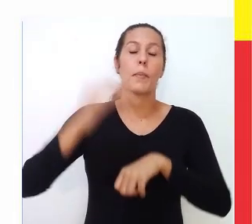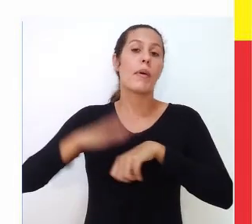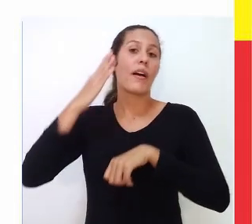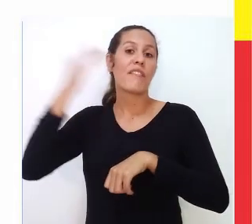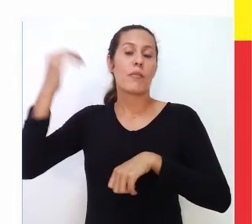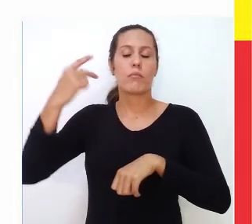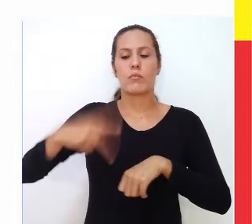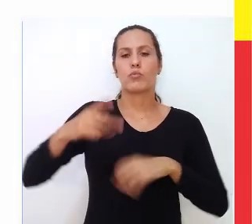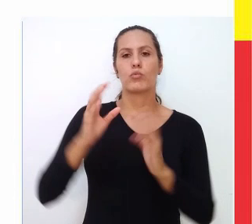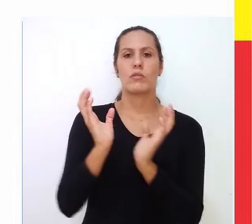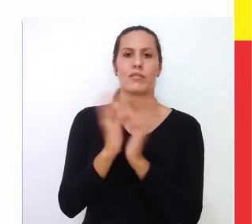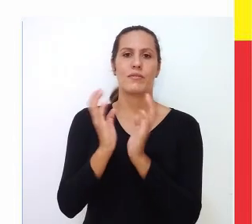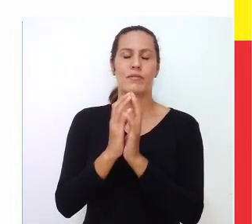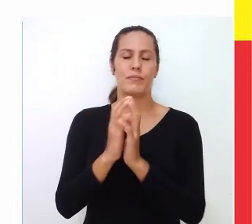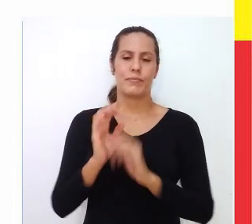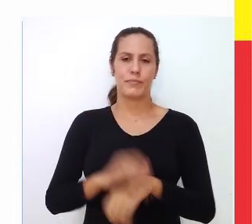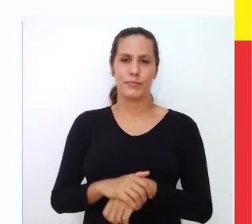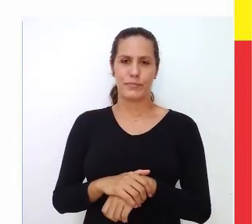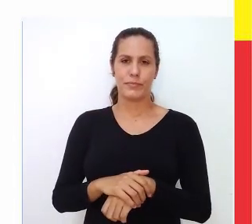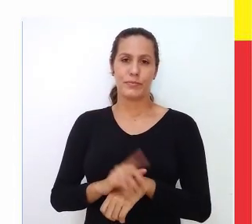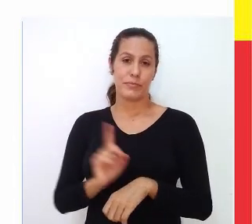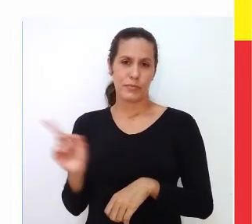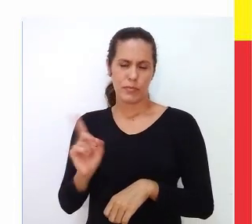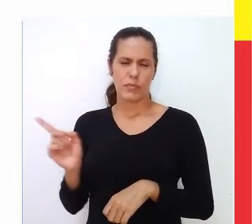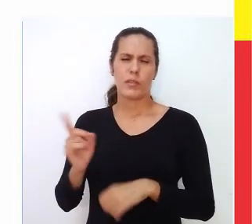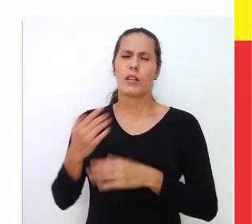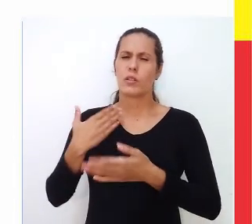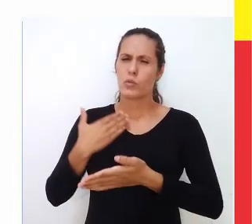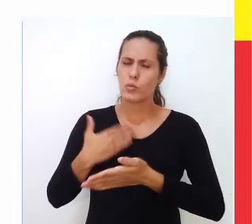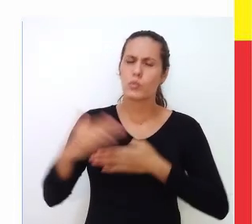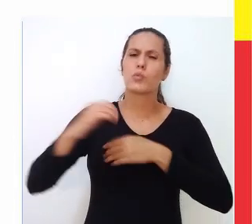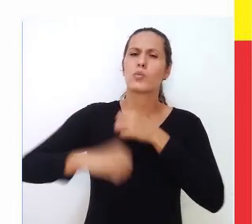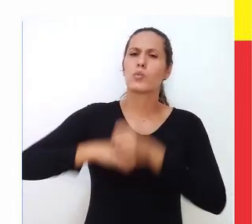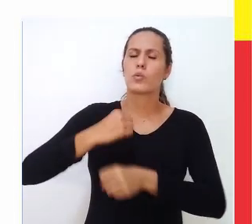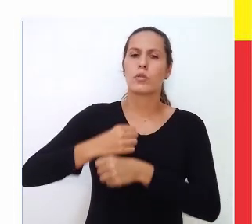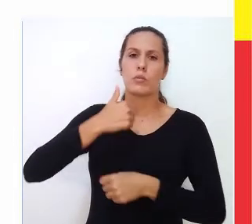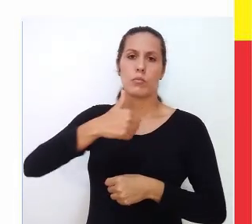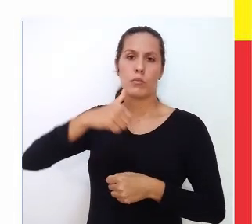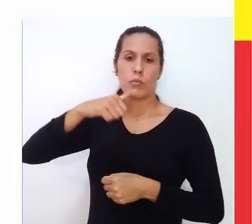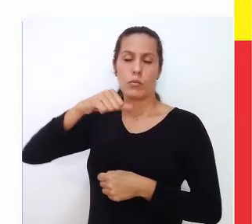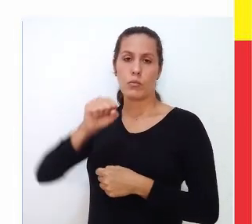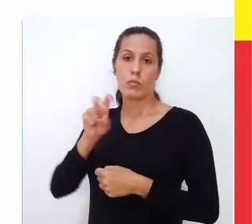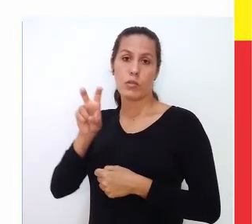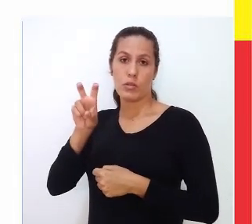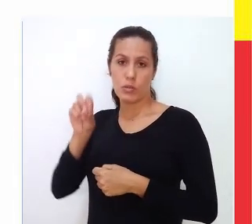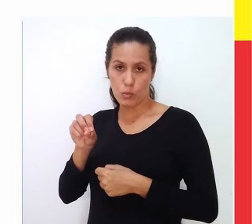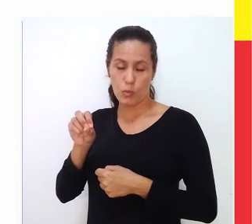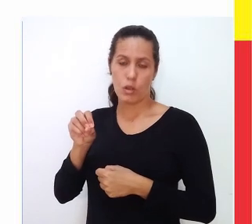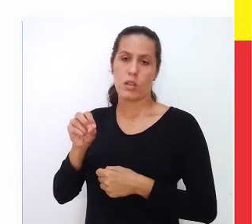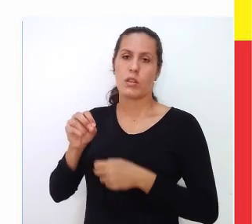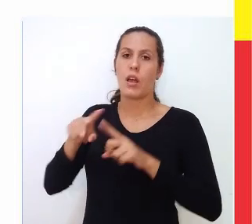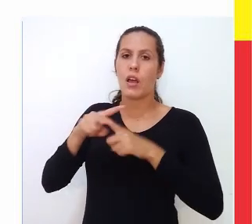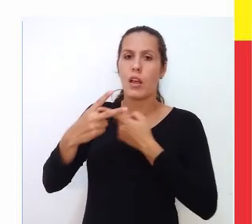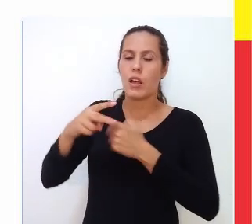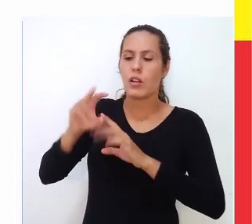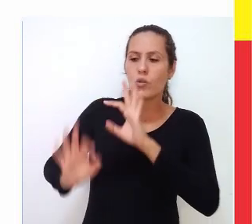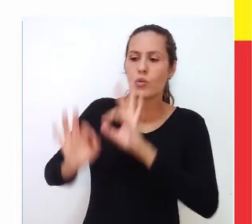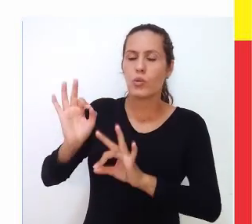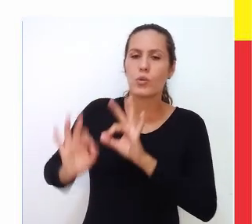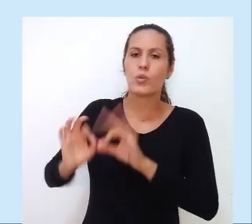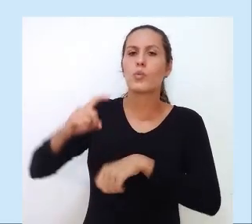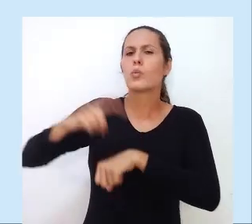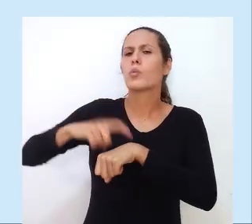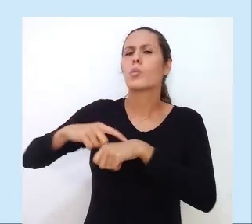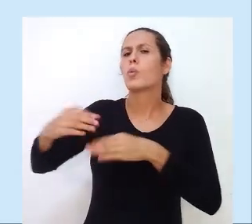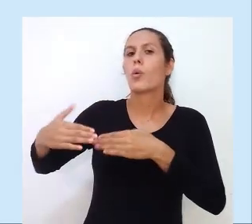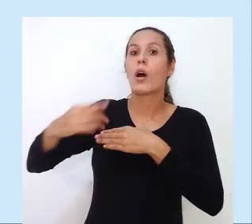Esse teatro, gente, ele foi inaugurado em 1850, depois de um período de 10 anos de construção. Então, é